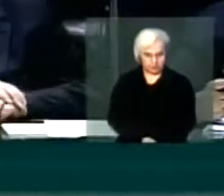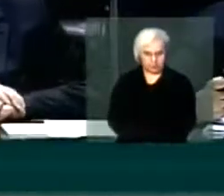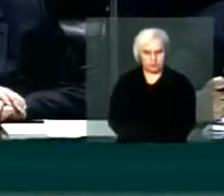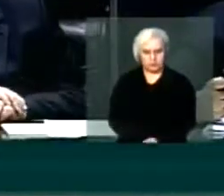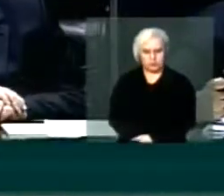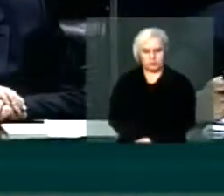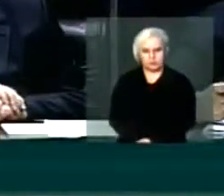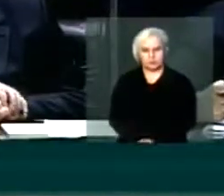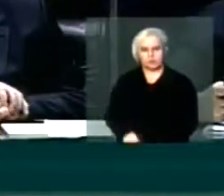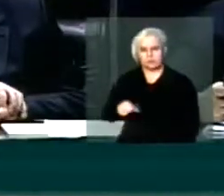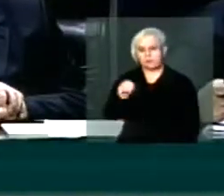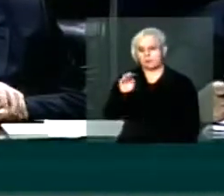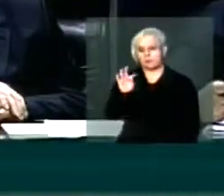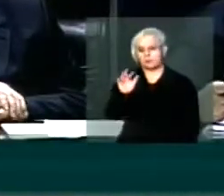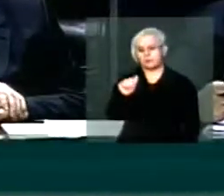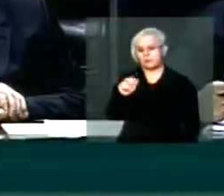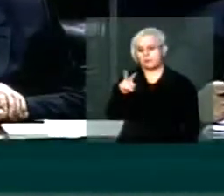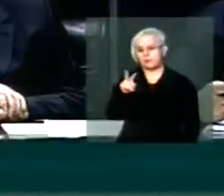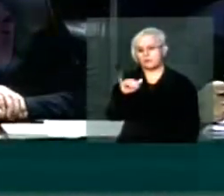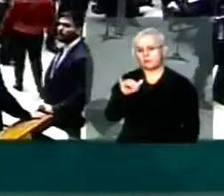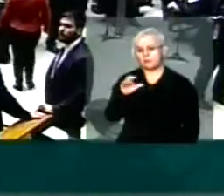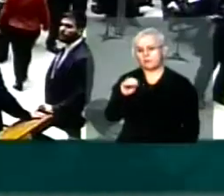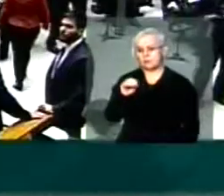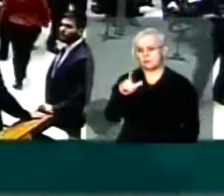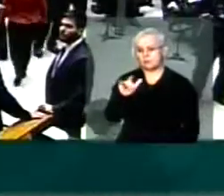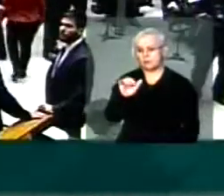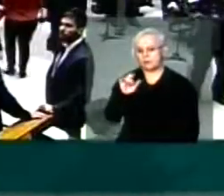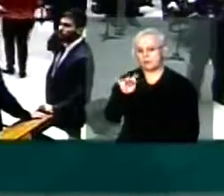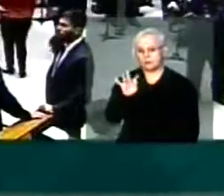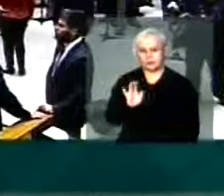Presidente. Deputado Otávio Leite.